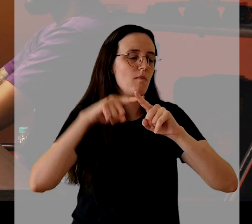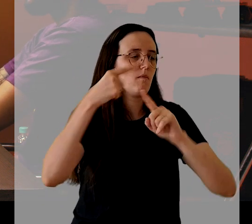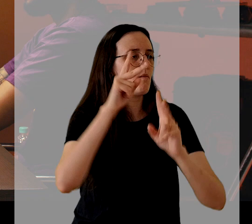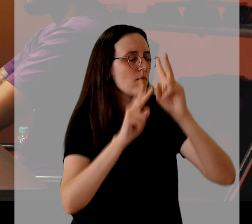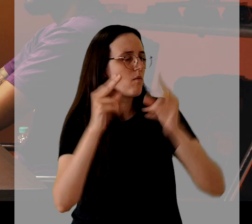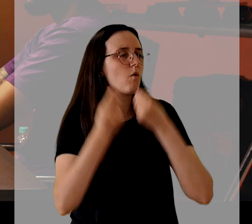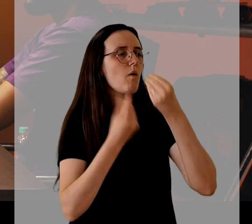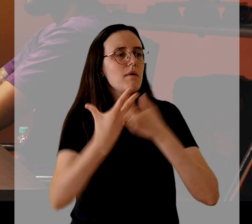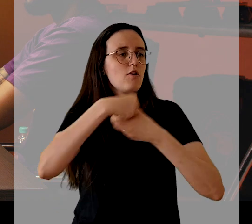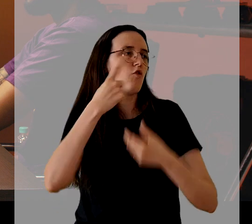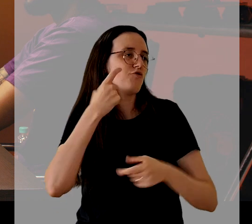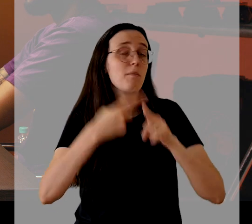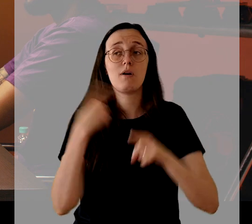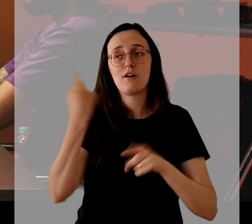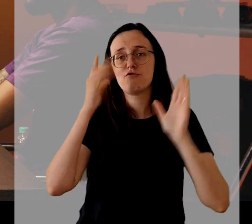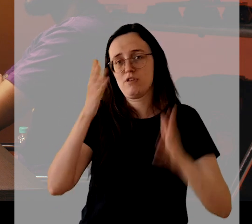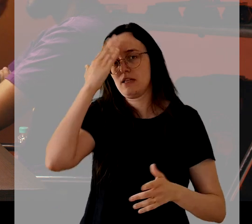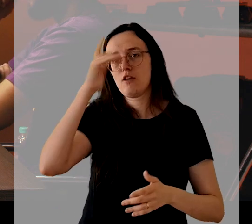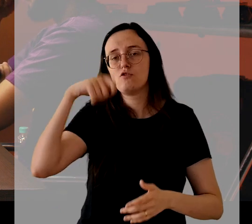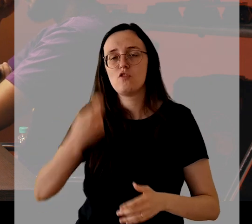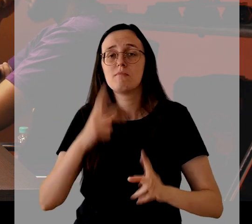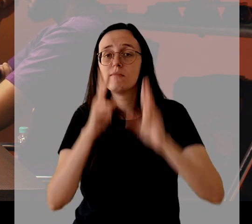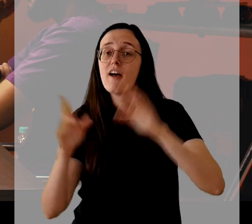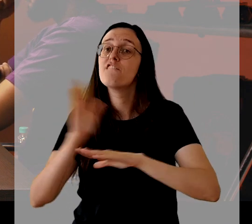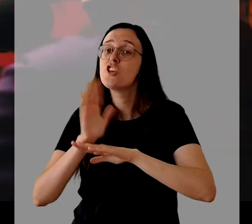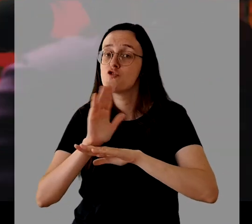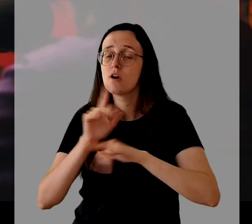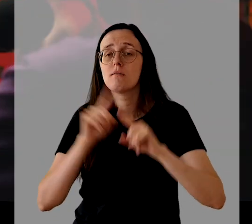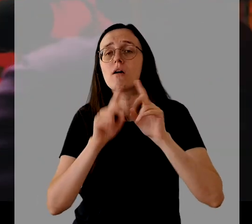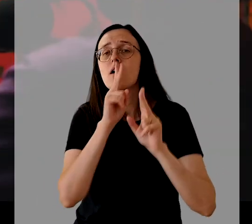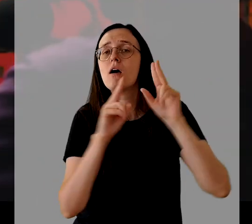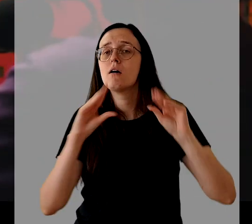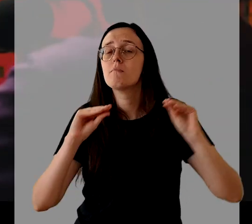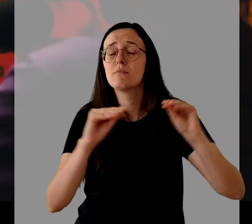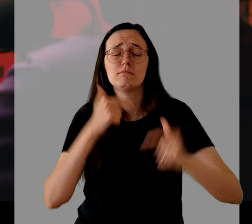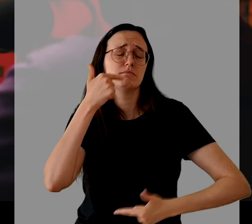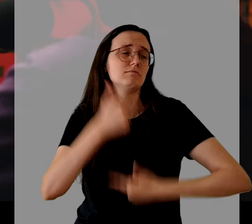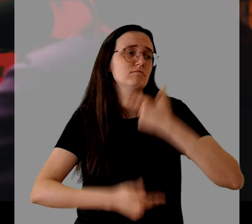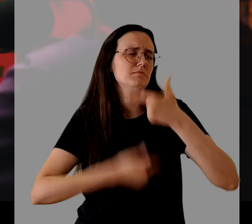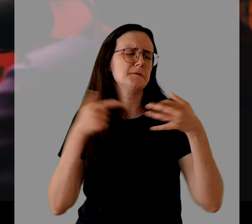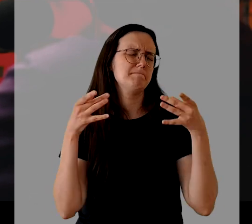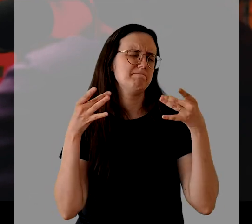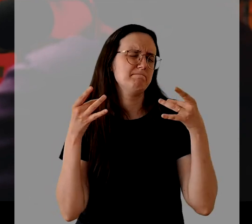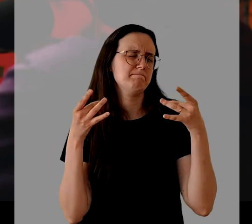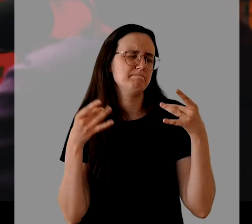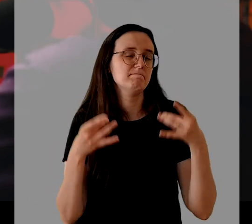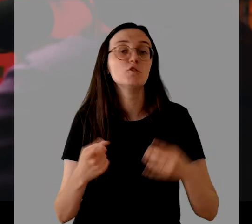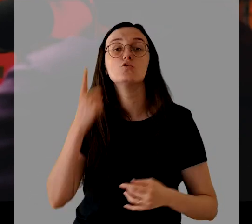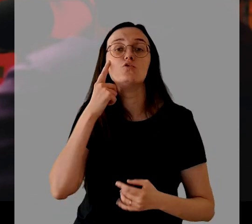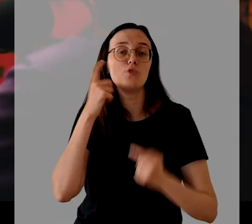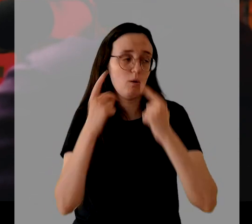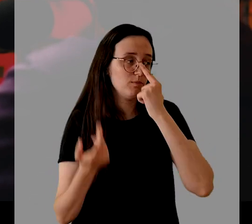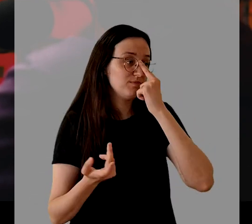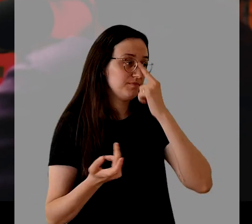de pós-produção aí na parte de som. Porque a galera sabe a parte de edição de vídeo, mas ninguém sabe todo o trabalho minucioso